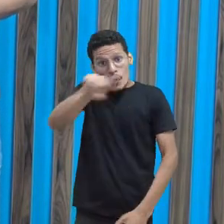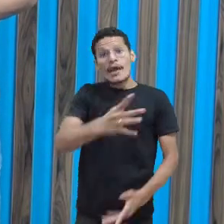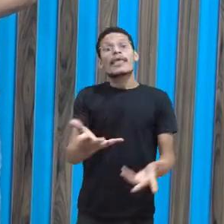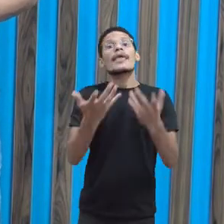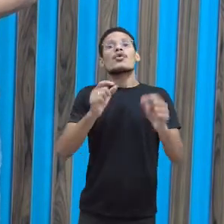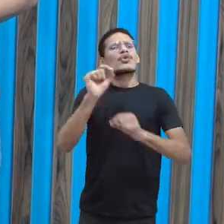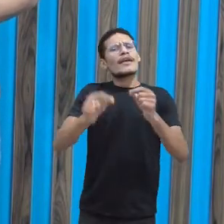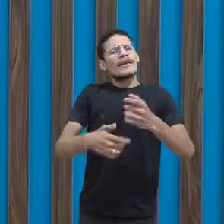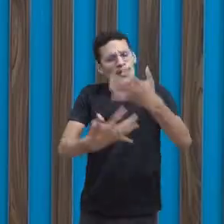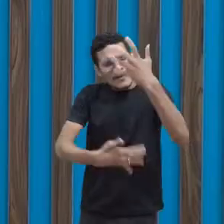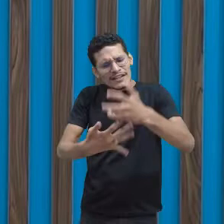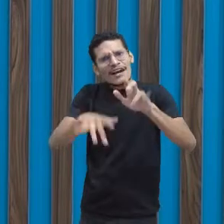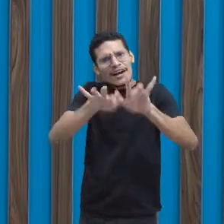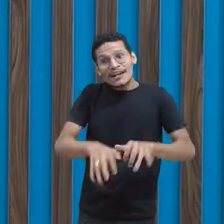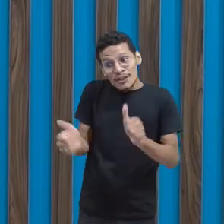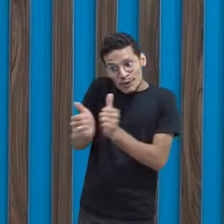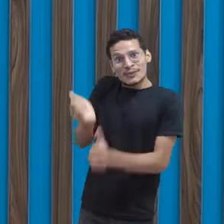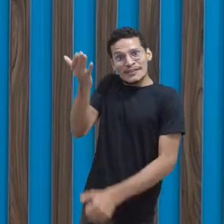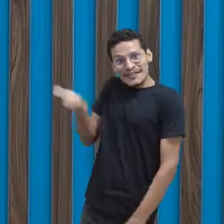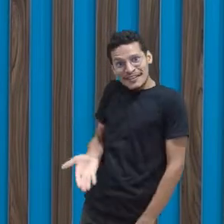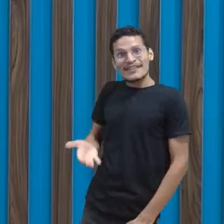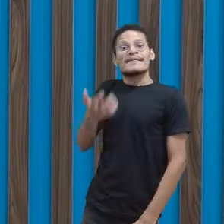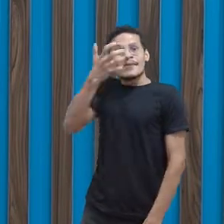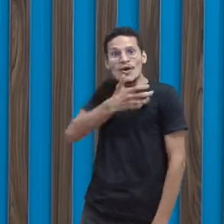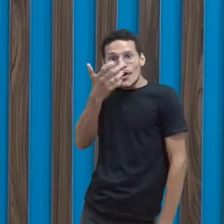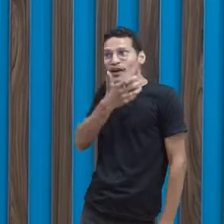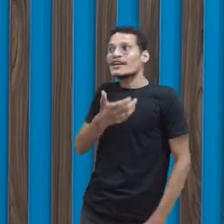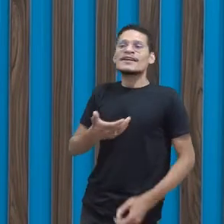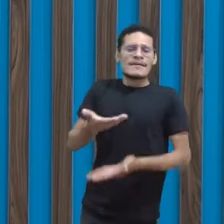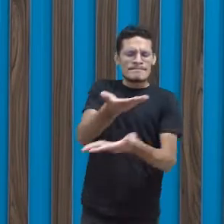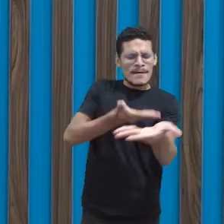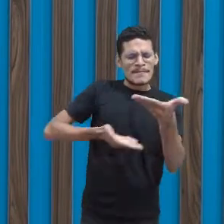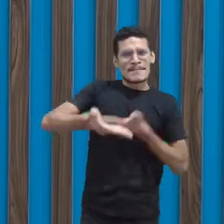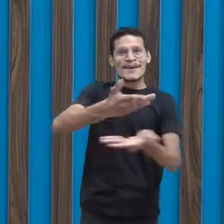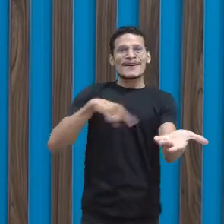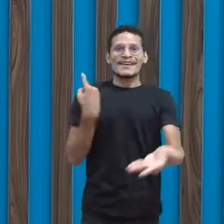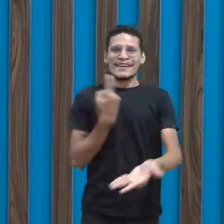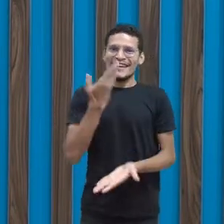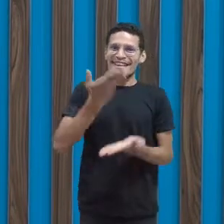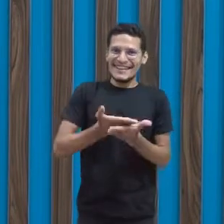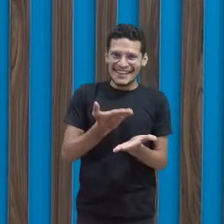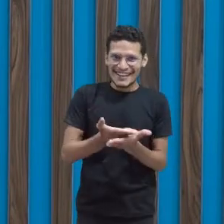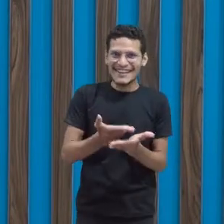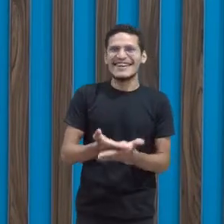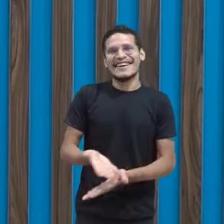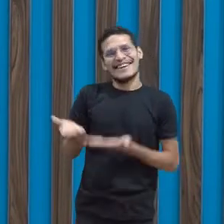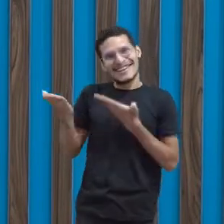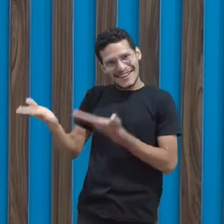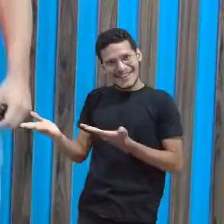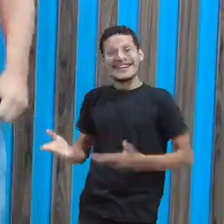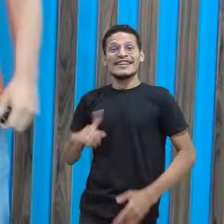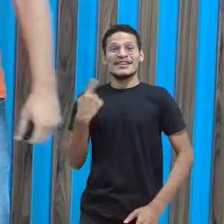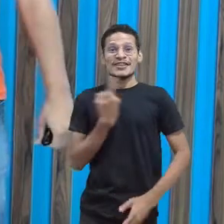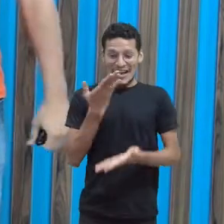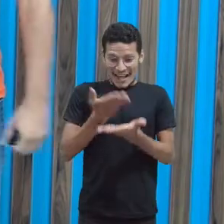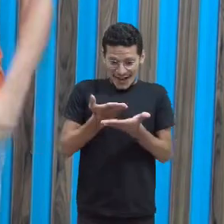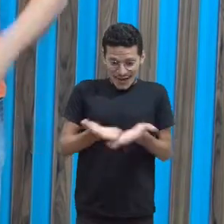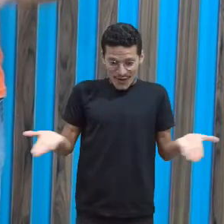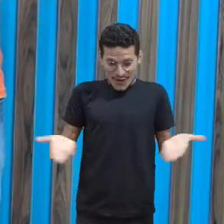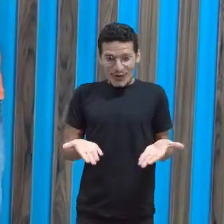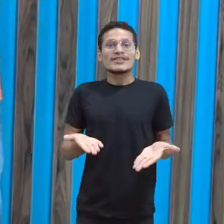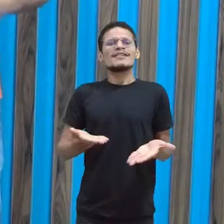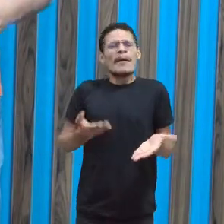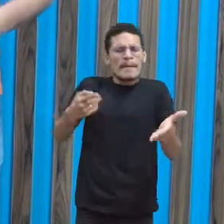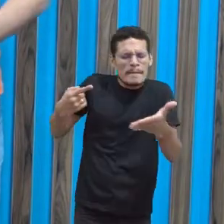nosso amigo chicleteiro aqui, e interagir conosco em nossas aulas, interagir conosco,